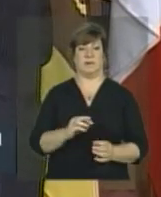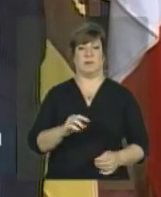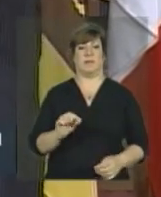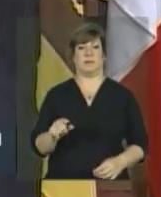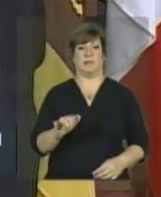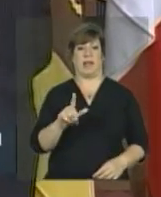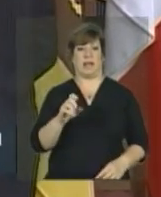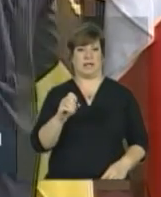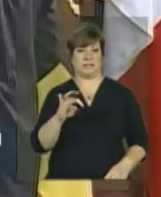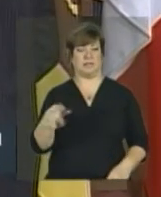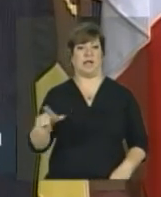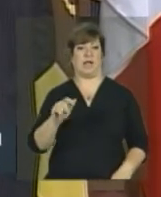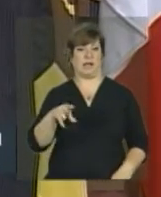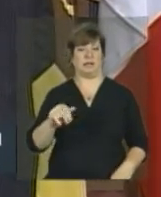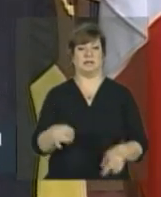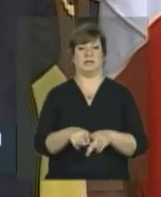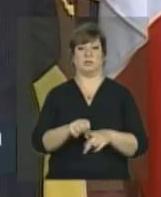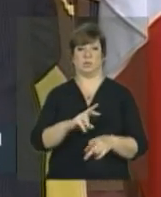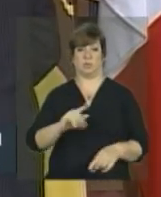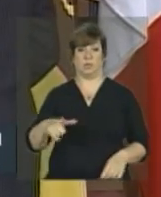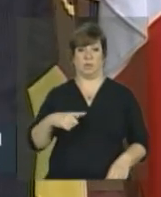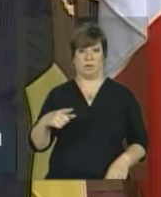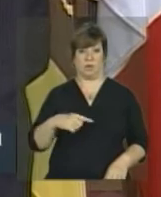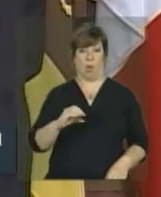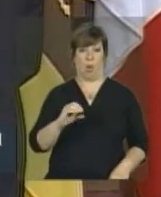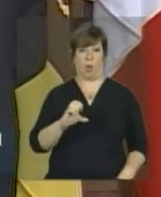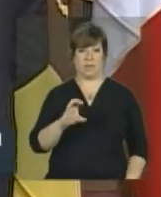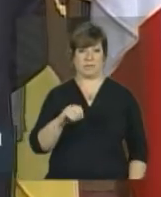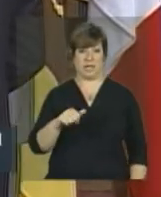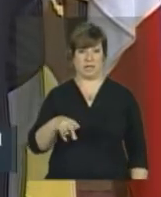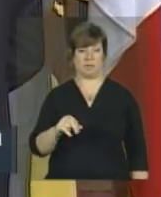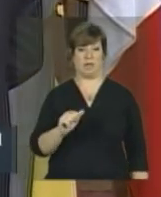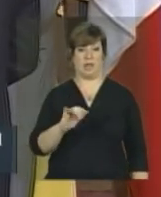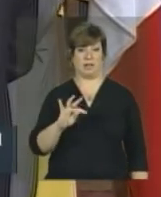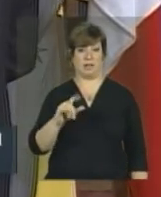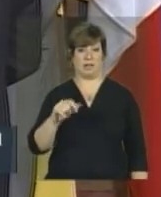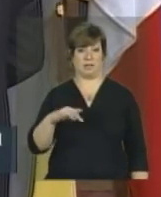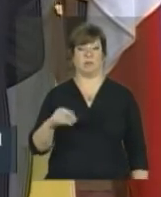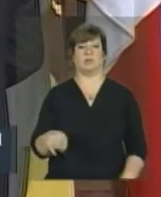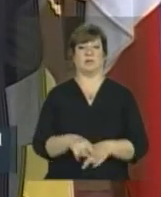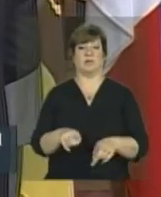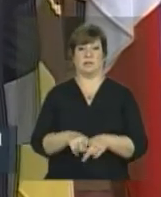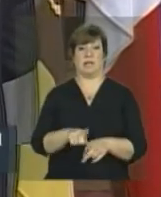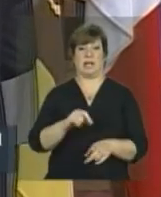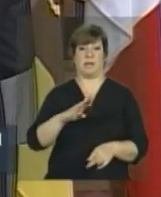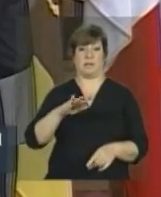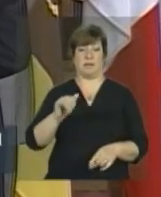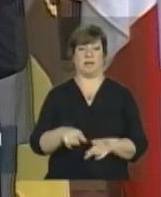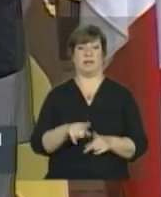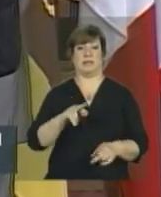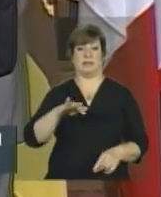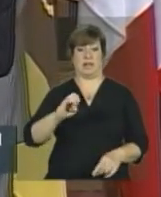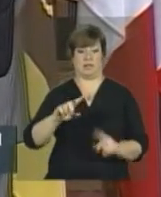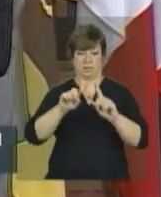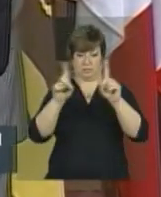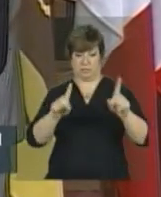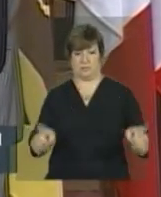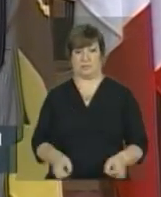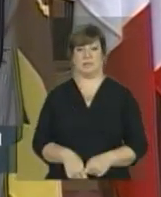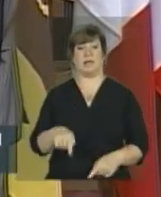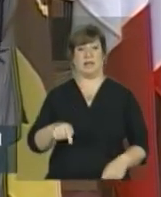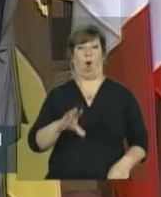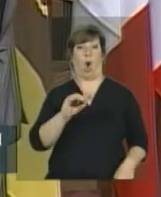por Gana, ao sul pelo Oceano Atlântico e a oeste pela Líbia e pela Guiné. A Costa